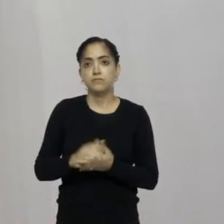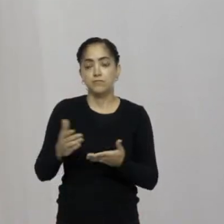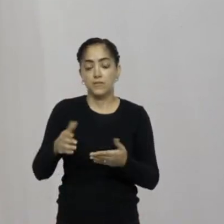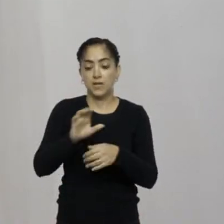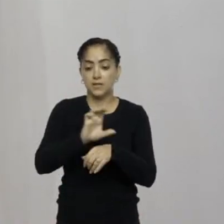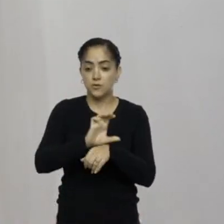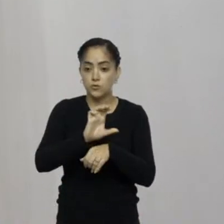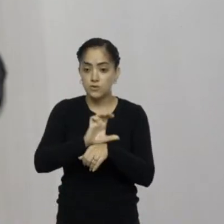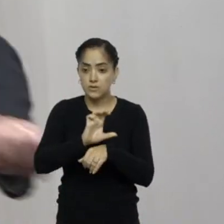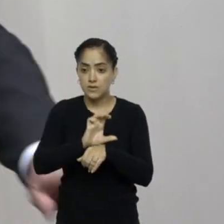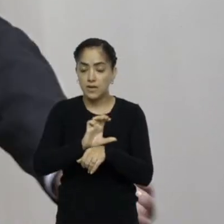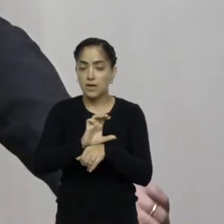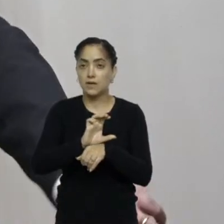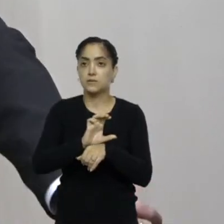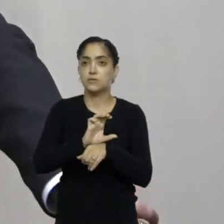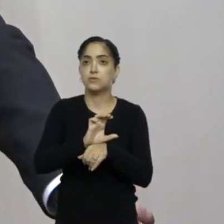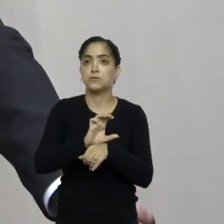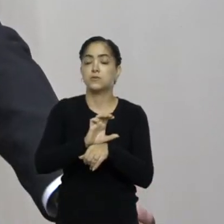deputado Ismael,